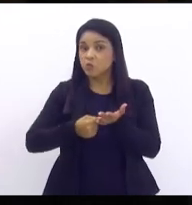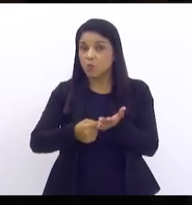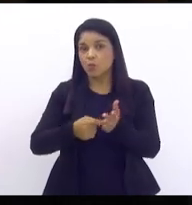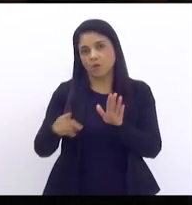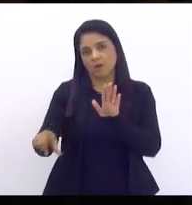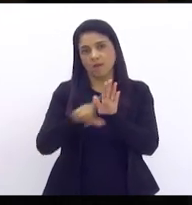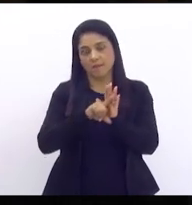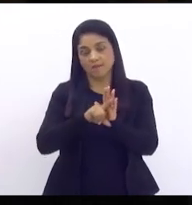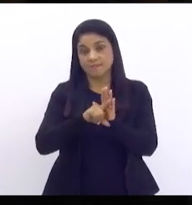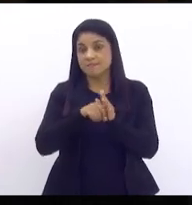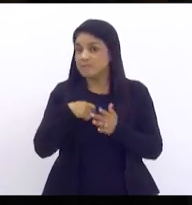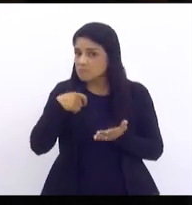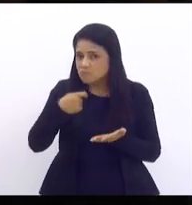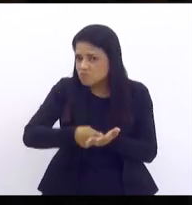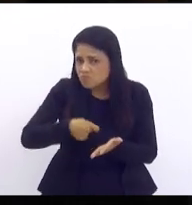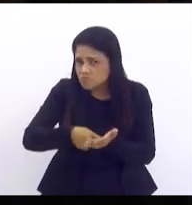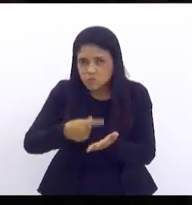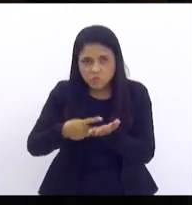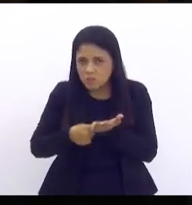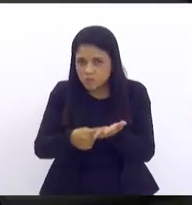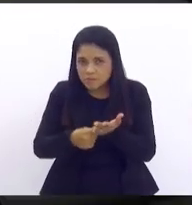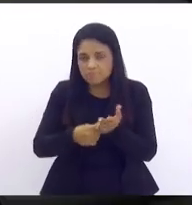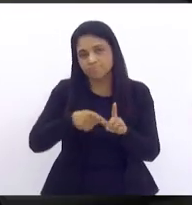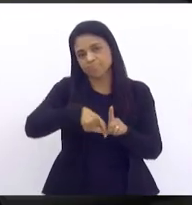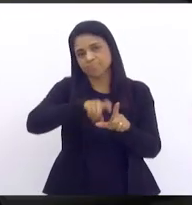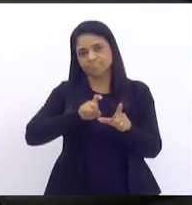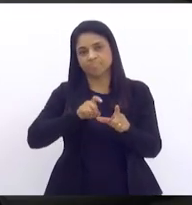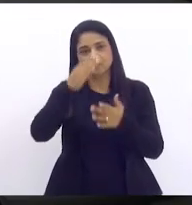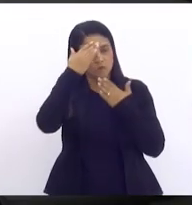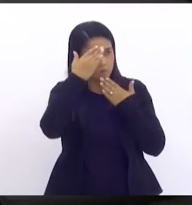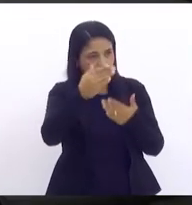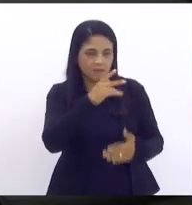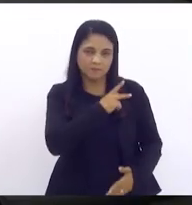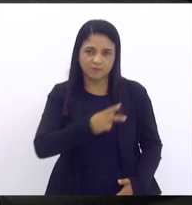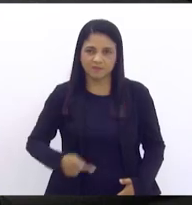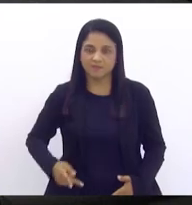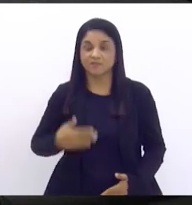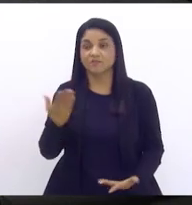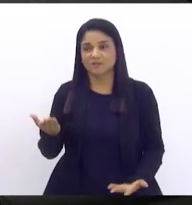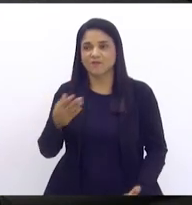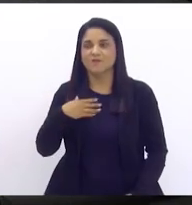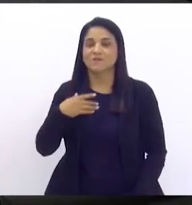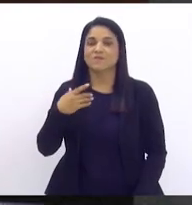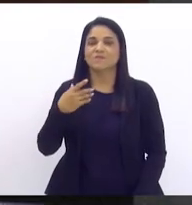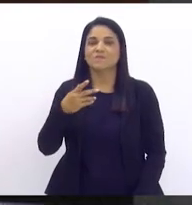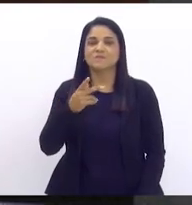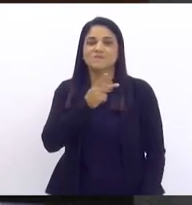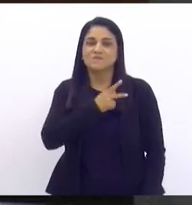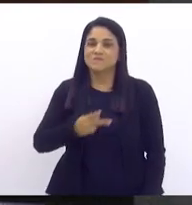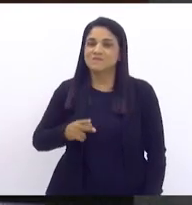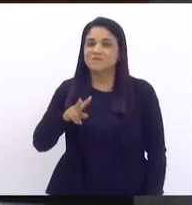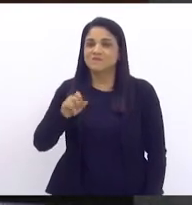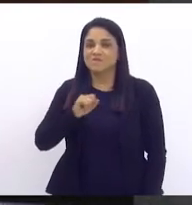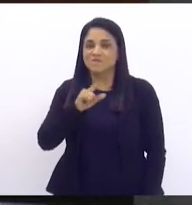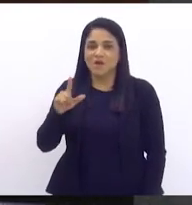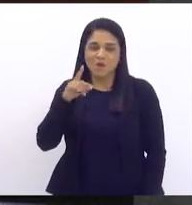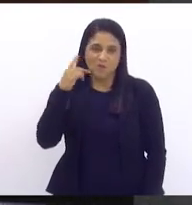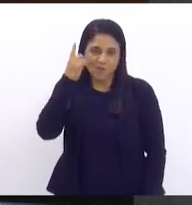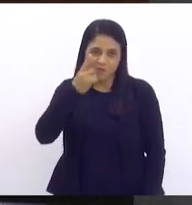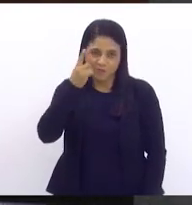cumprir, descredencia. Obrigado, senhor presidente. Deputado Valdo Ciazo, nosso presidente. O deputado Luiz Paulo falou, tem